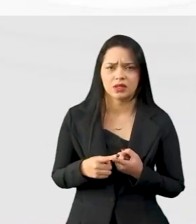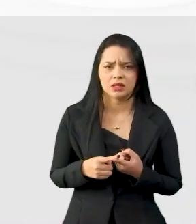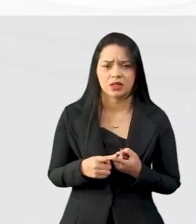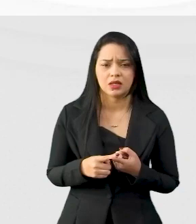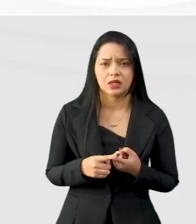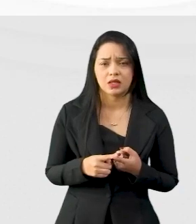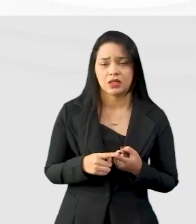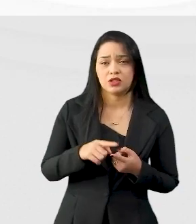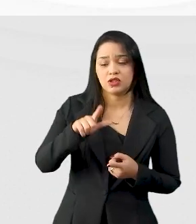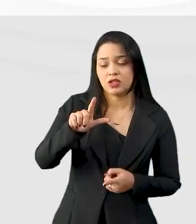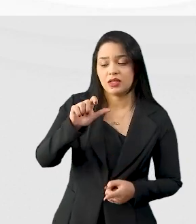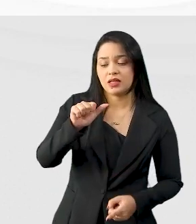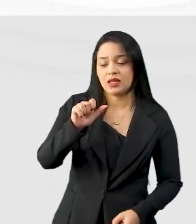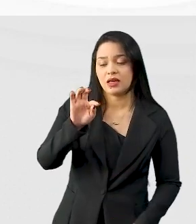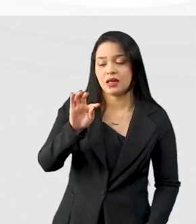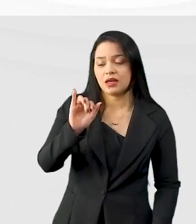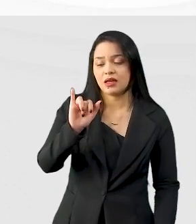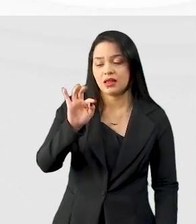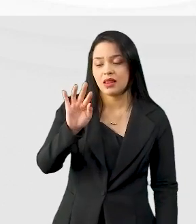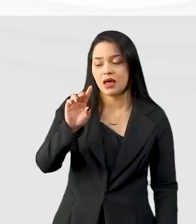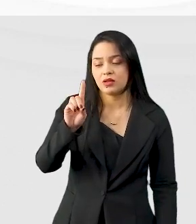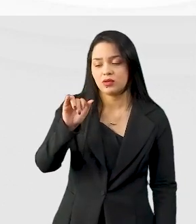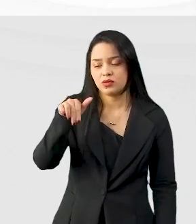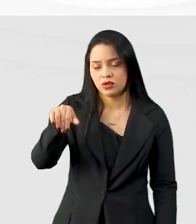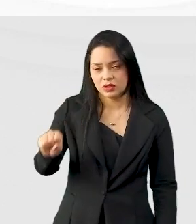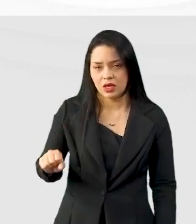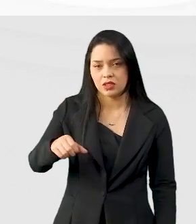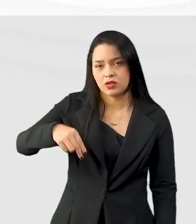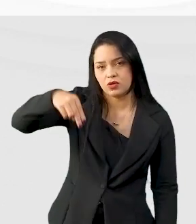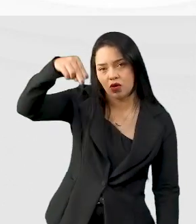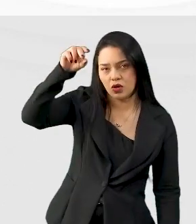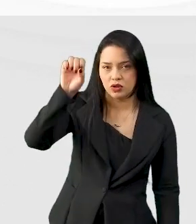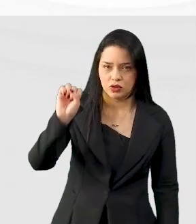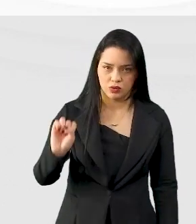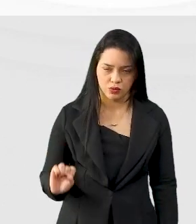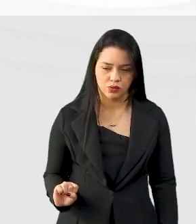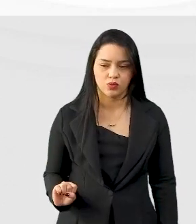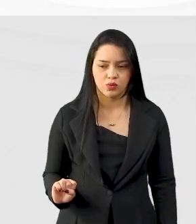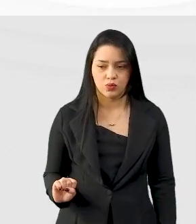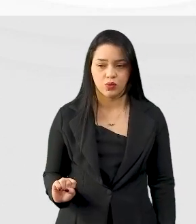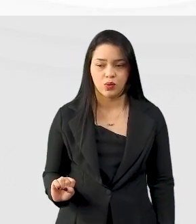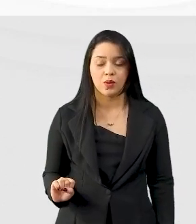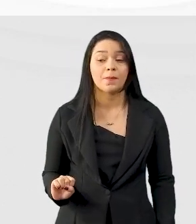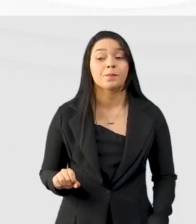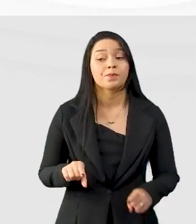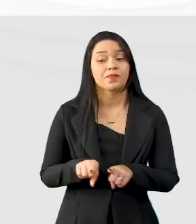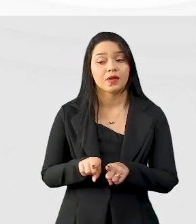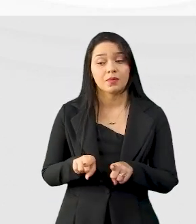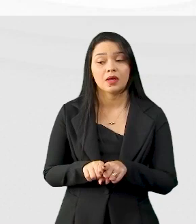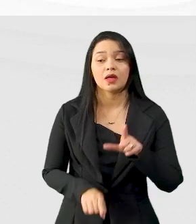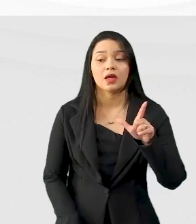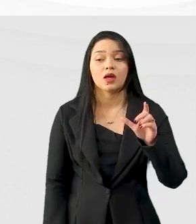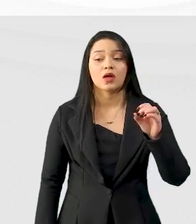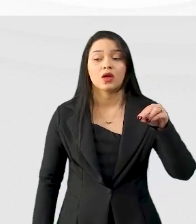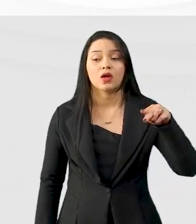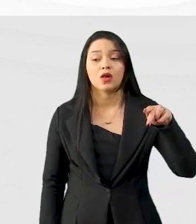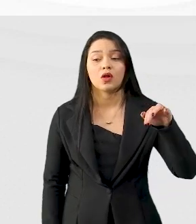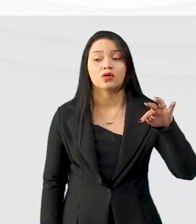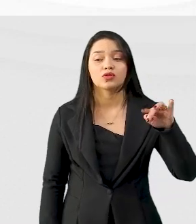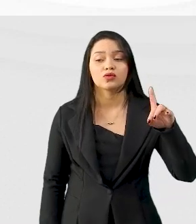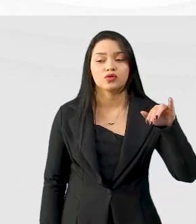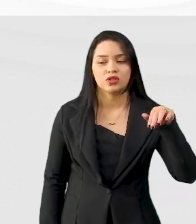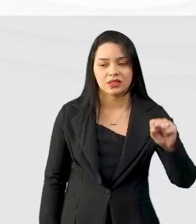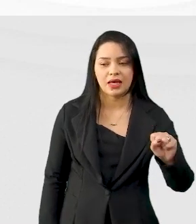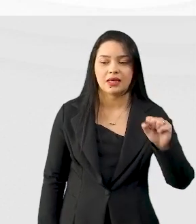termos latitudinais, ou seja, no sentido norte-sul, quanto nos sentidos longitudinais, no